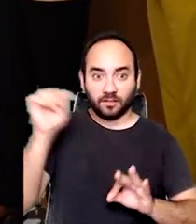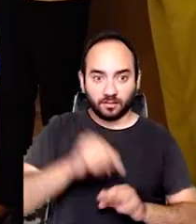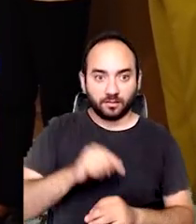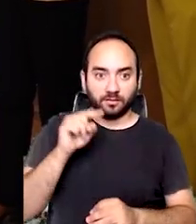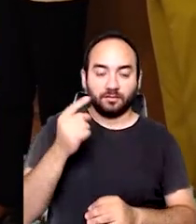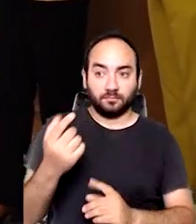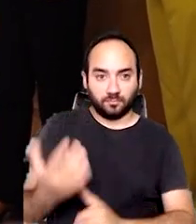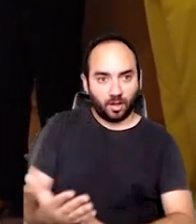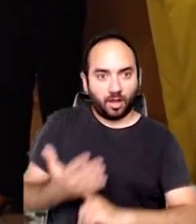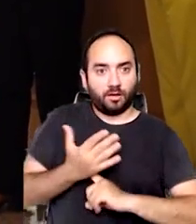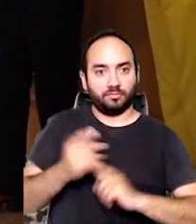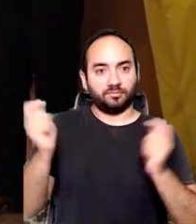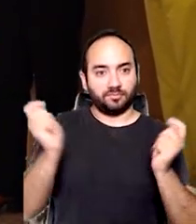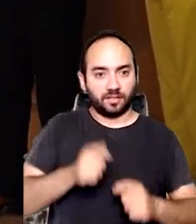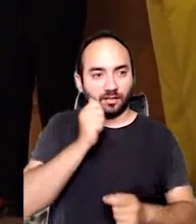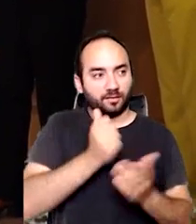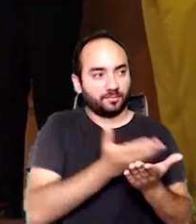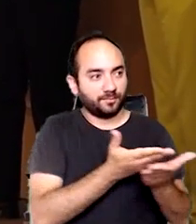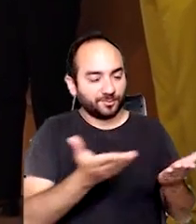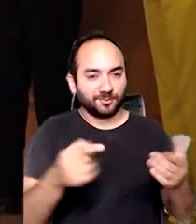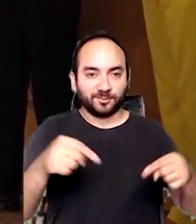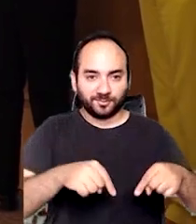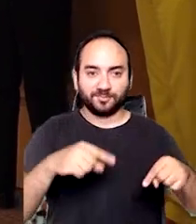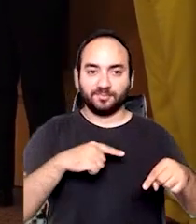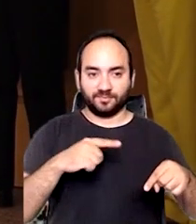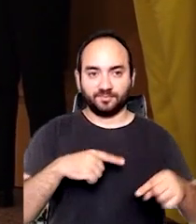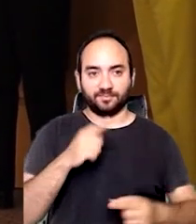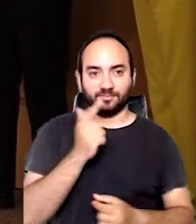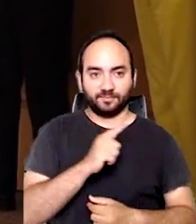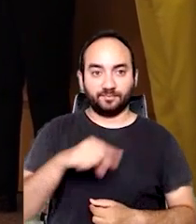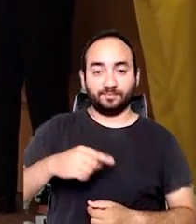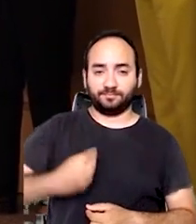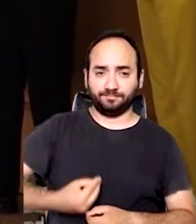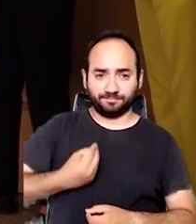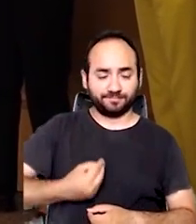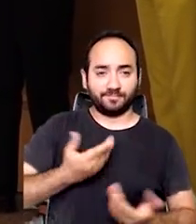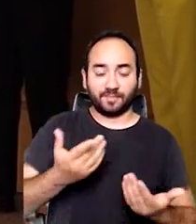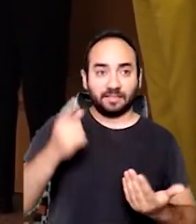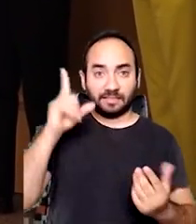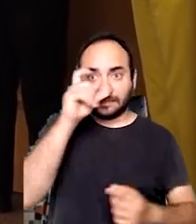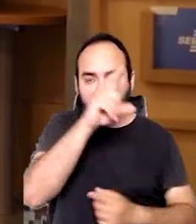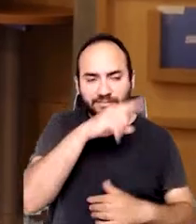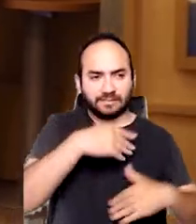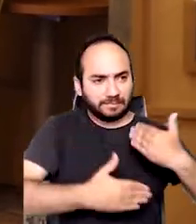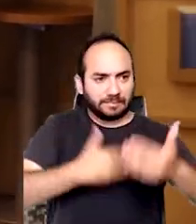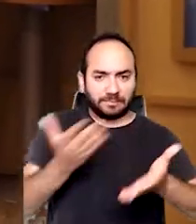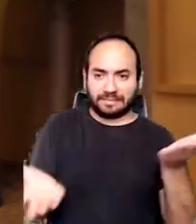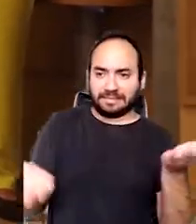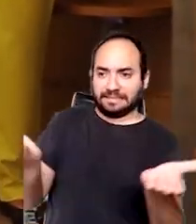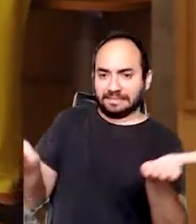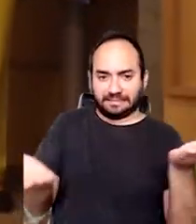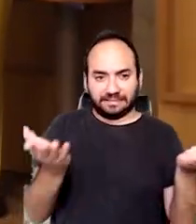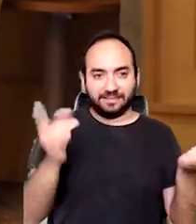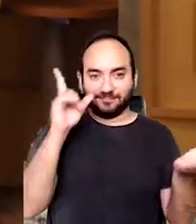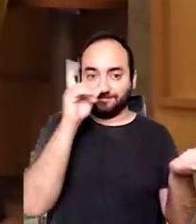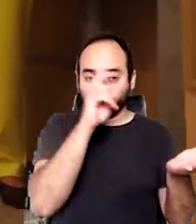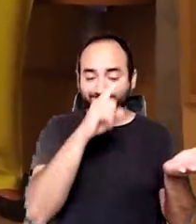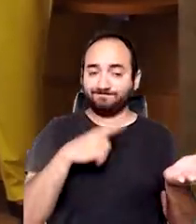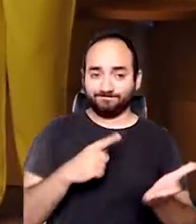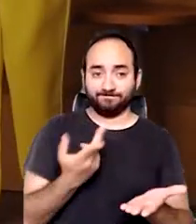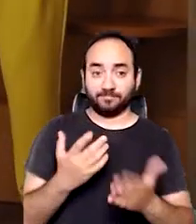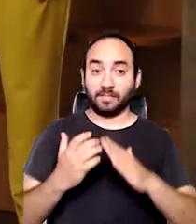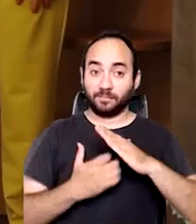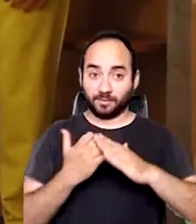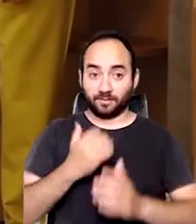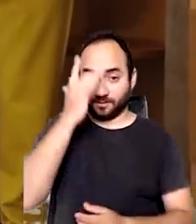isso daqui é é um super apoio pras mulheres de hoje em dia e a nossa vida é muito corrida e ter que conciliar tudo isso e